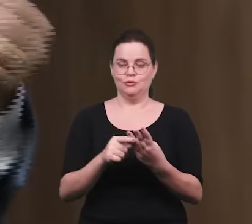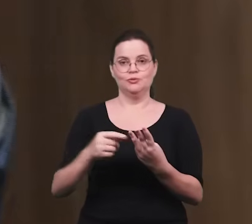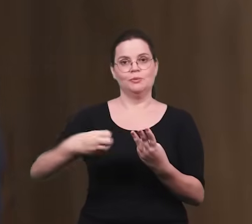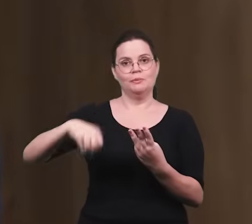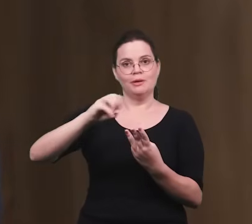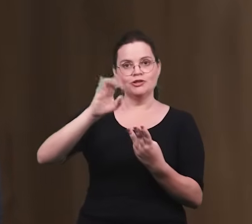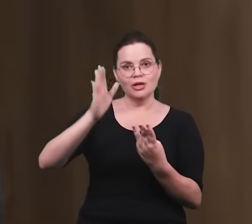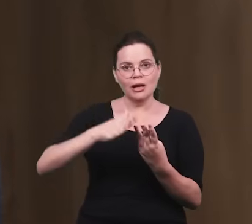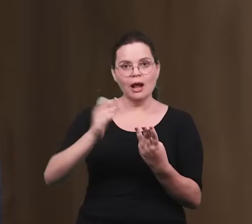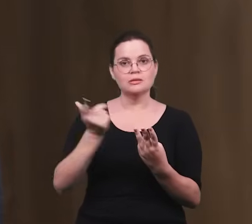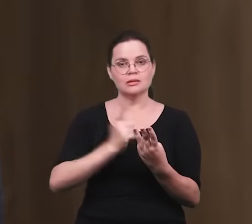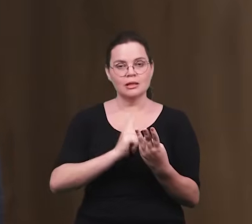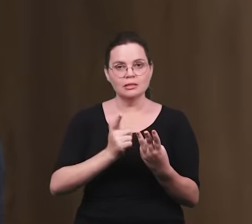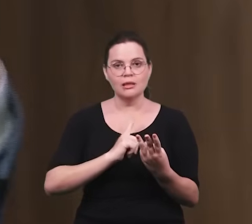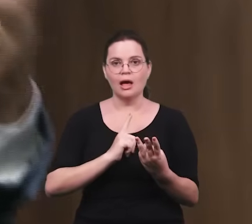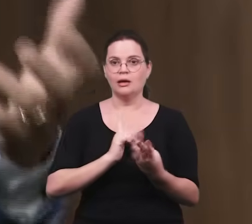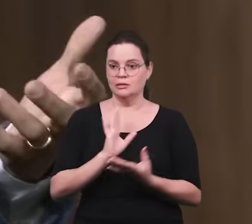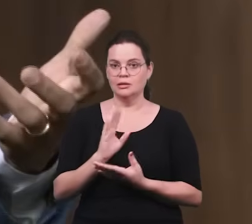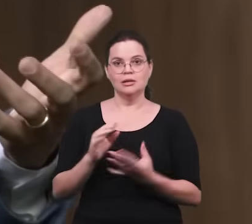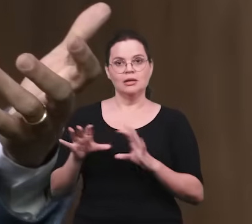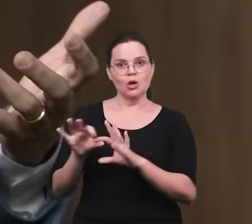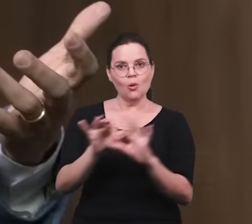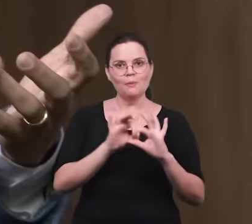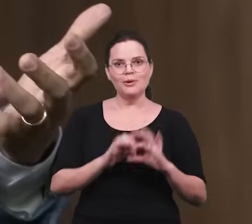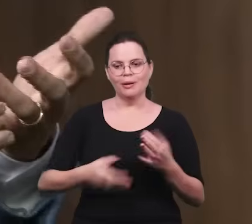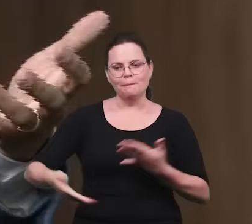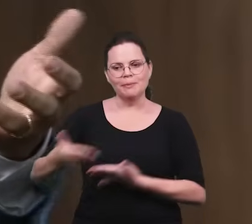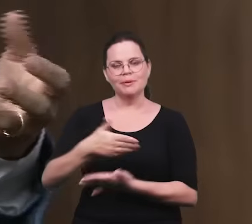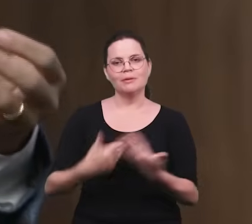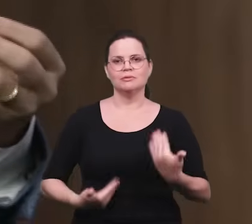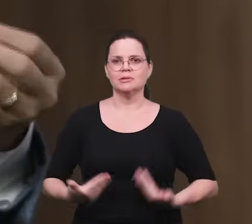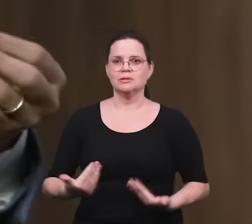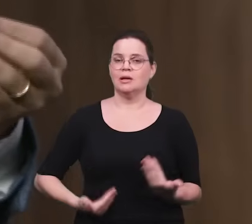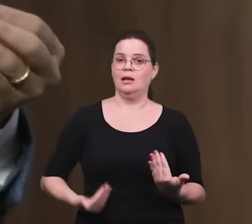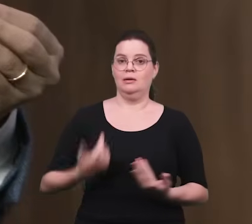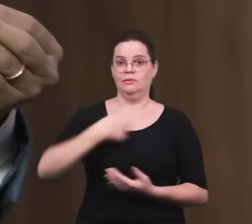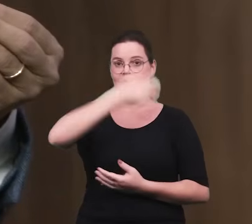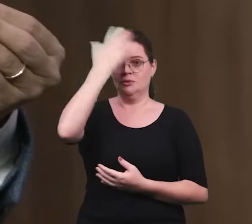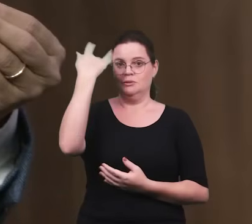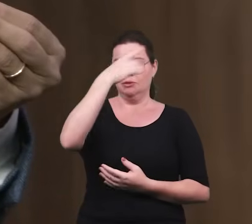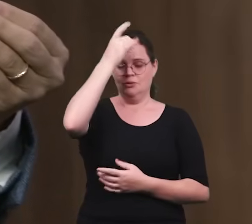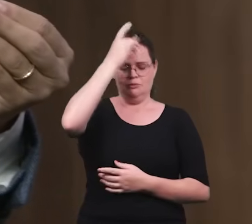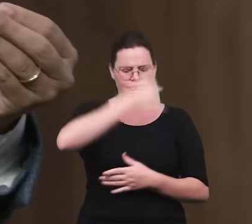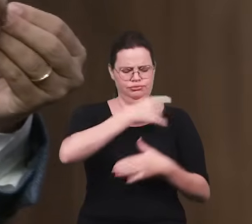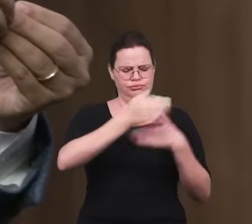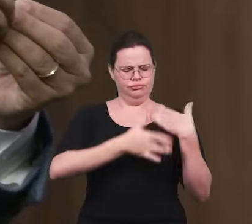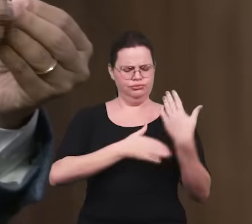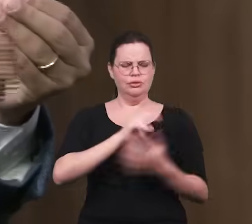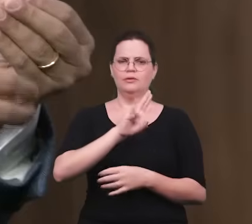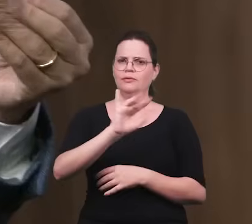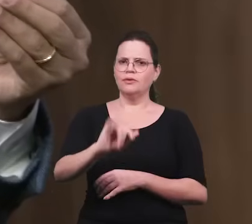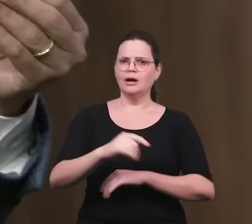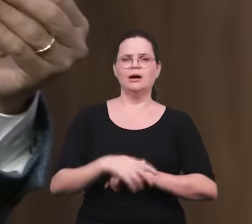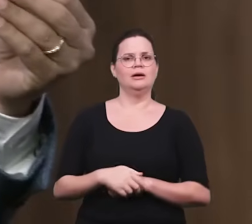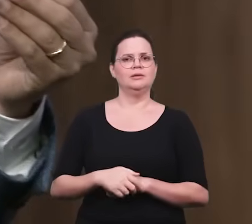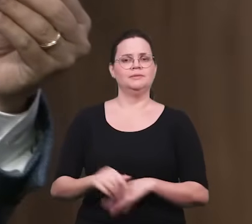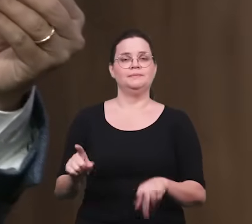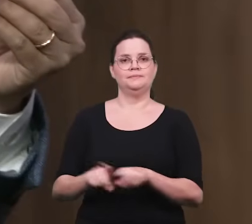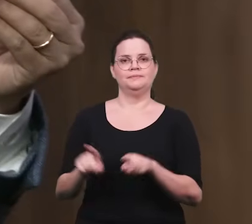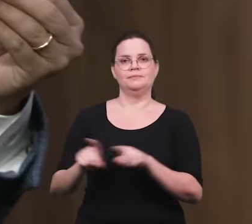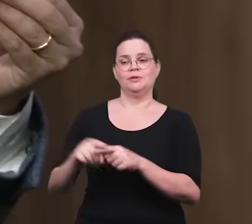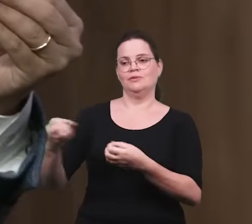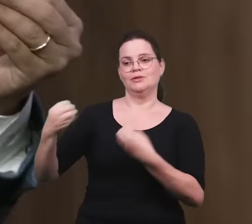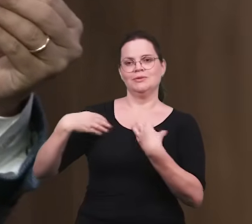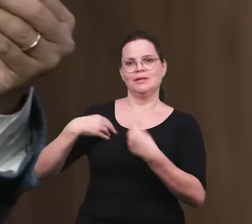da graça junto ao corpo, junto à igreja. O Senhor vai te encher do Espírito Santo. Inclusive, o Senhor nos dá a